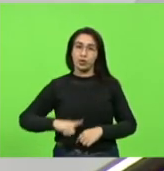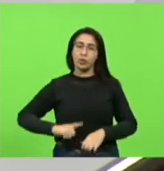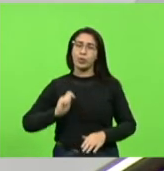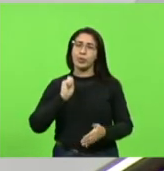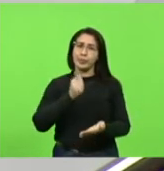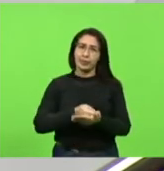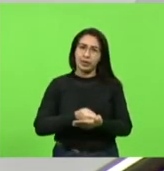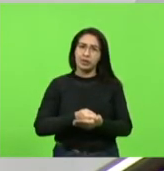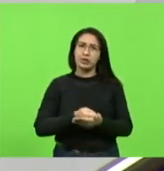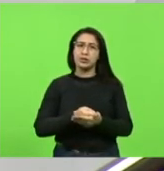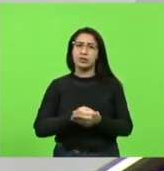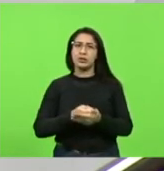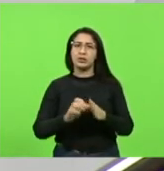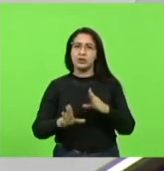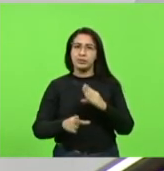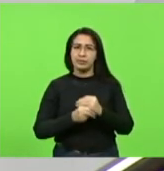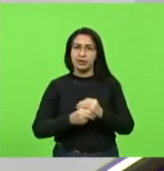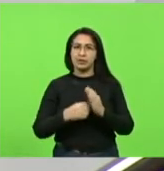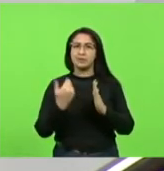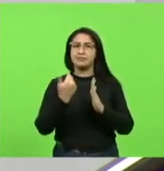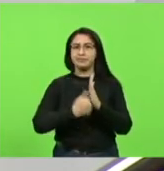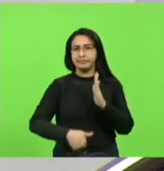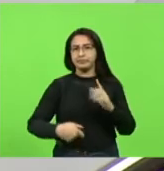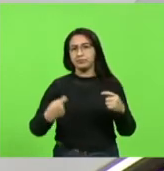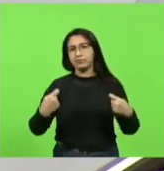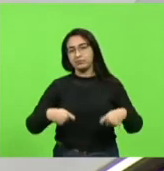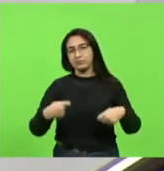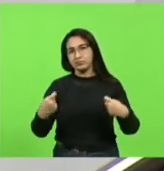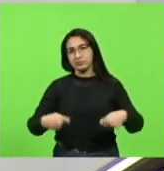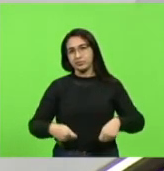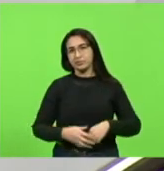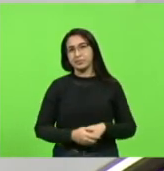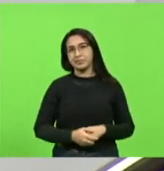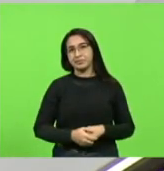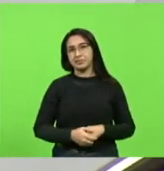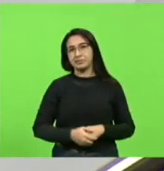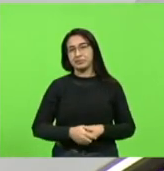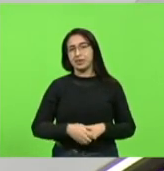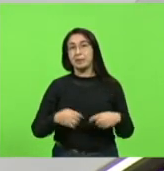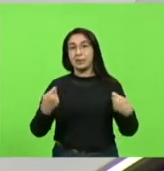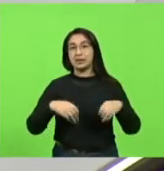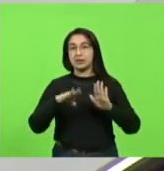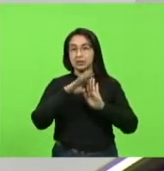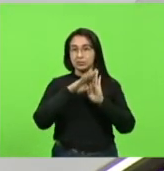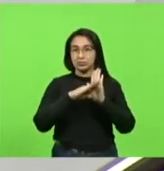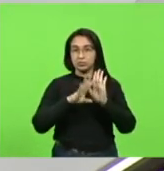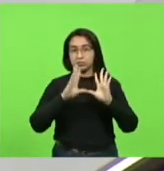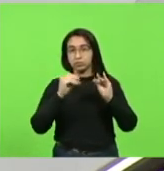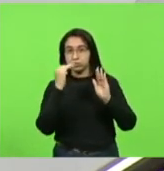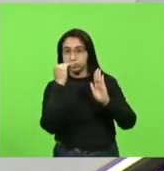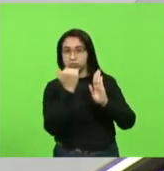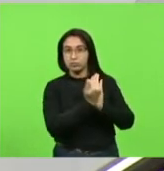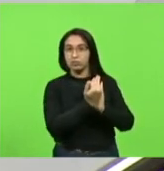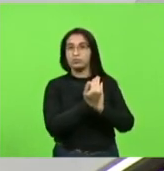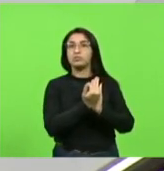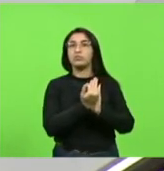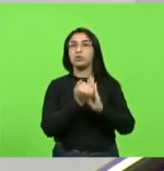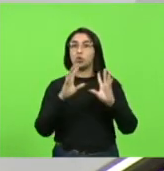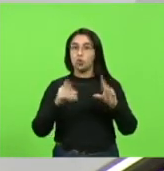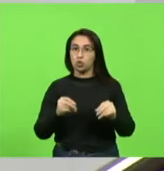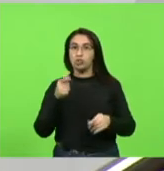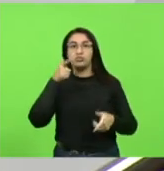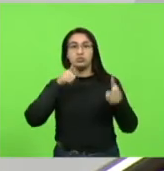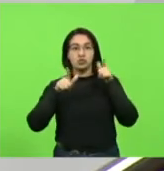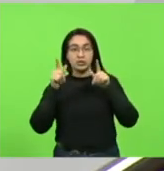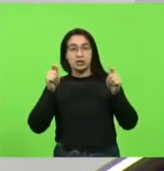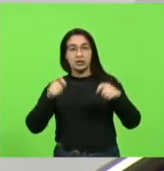forma isonômica, que tenha alguma regra para que todos sejam beneficiados, e não apenas um grupo